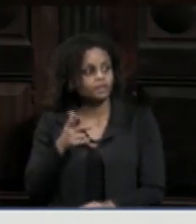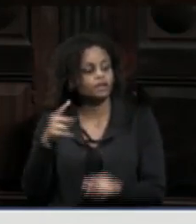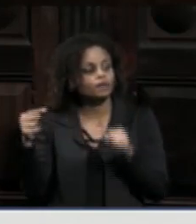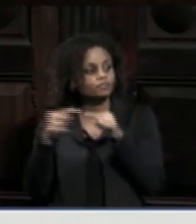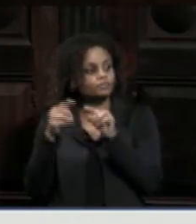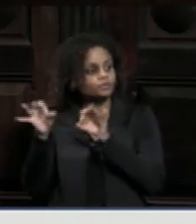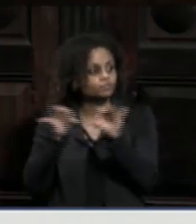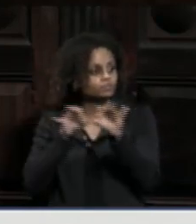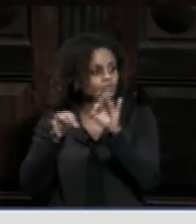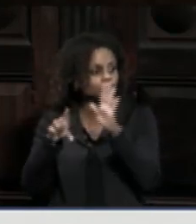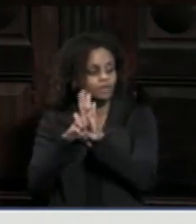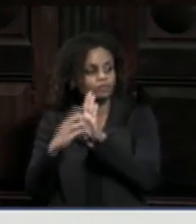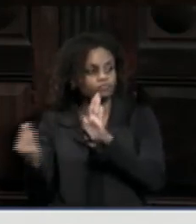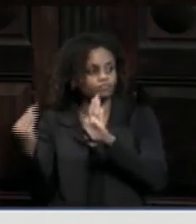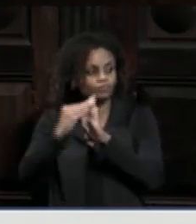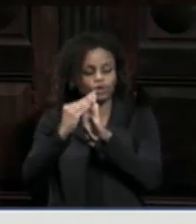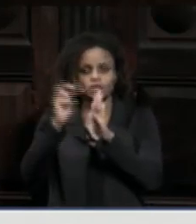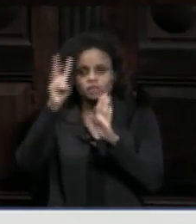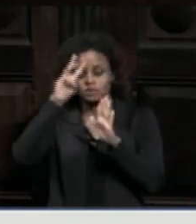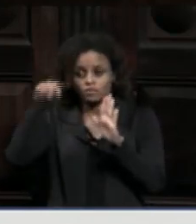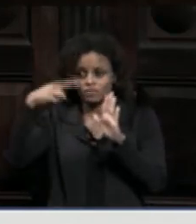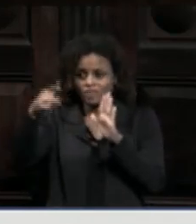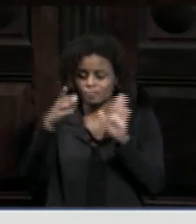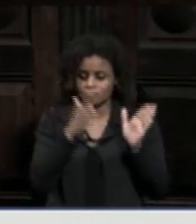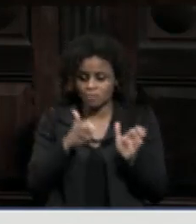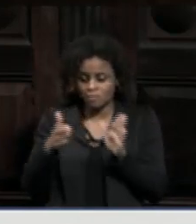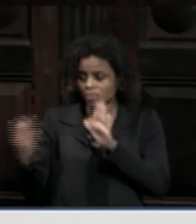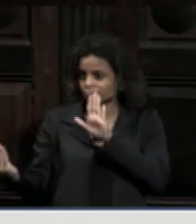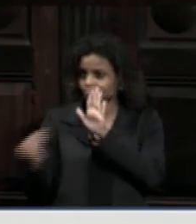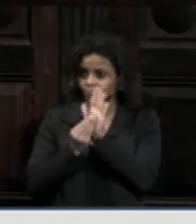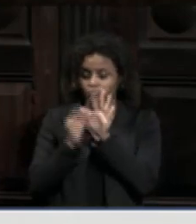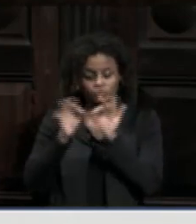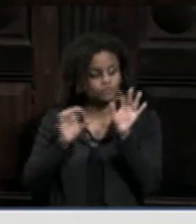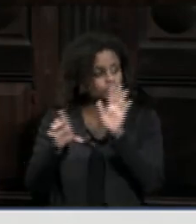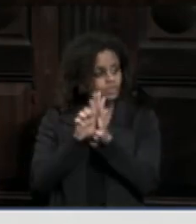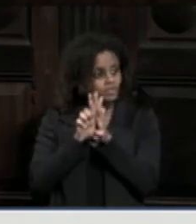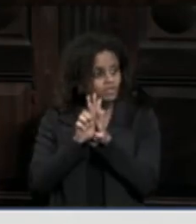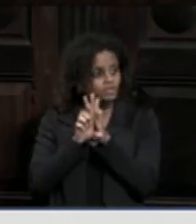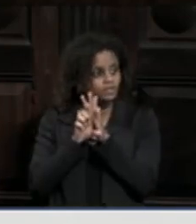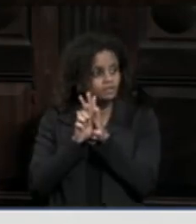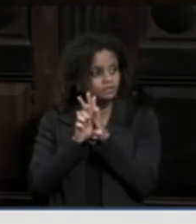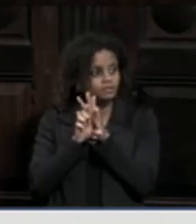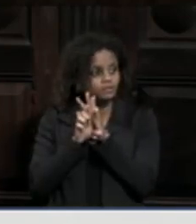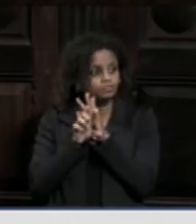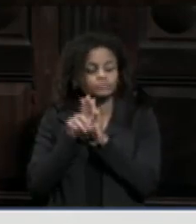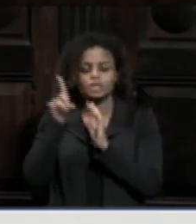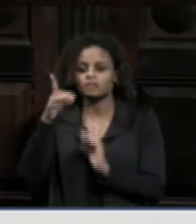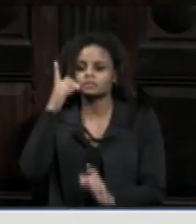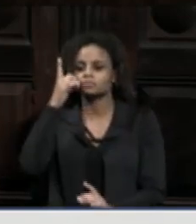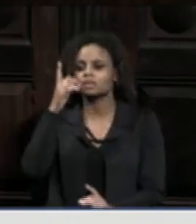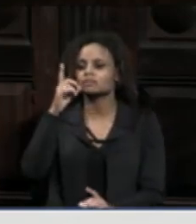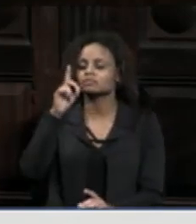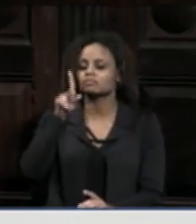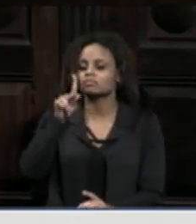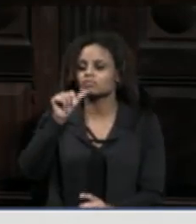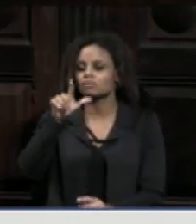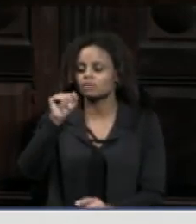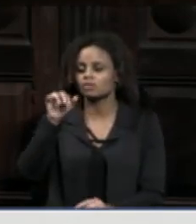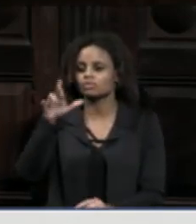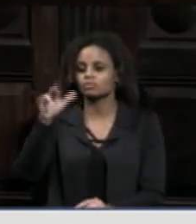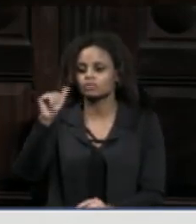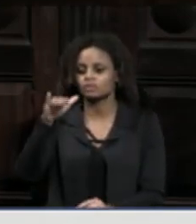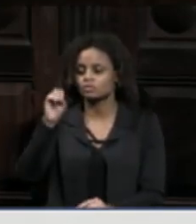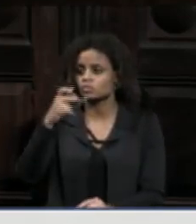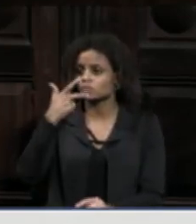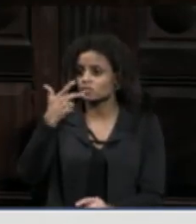que entrará na pauta na próxima terça-feira, aqui já mencionado pelo meu antecessor na tribuna, o deputado Paulo Ramos, que é o projeto